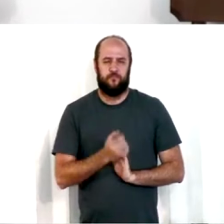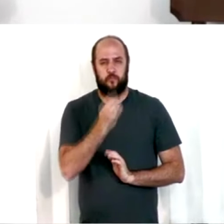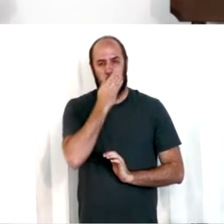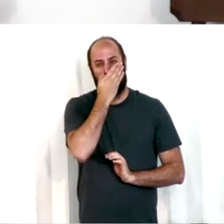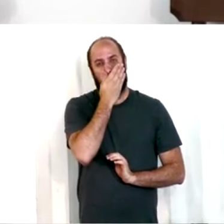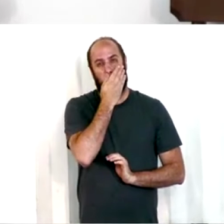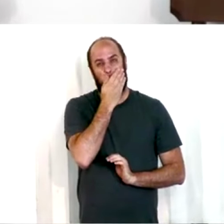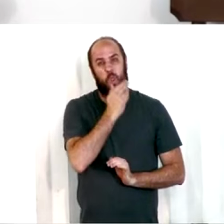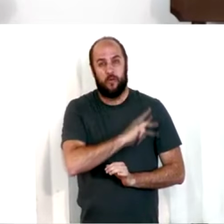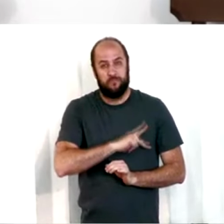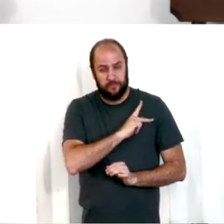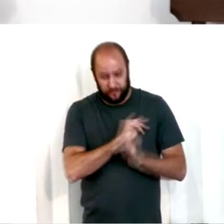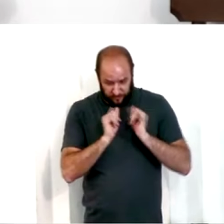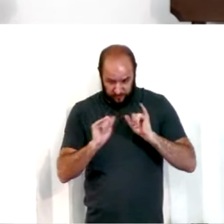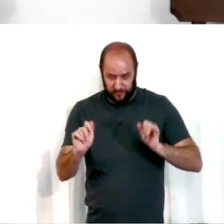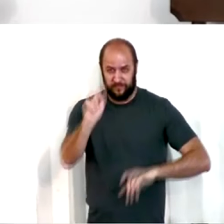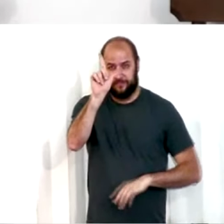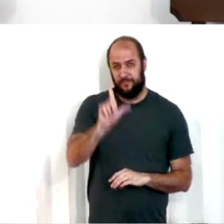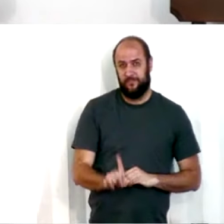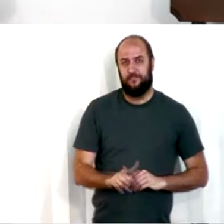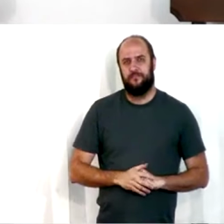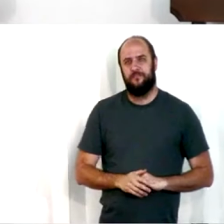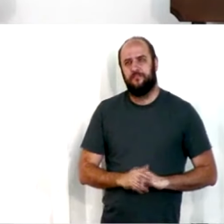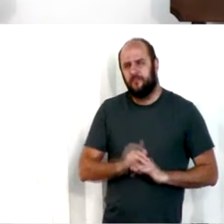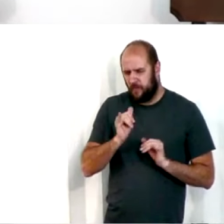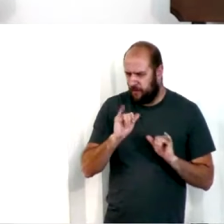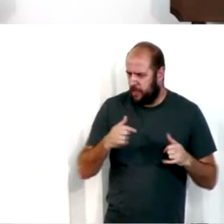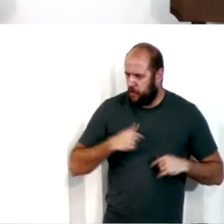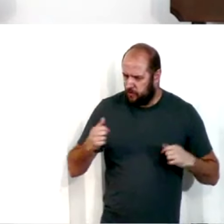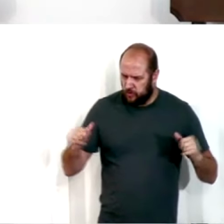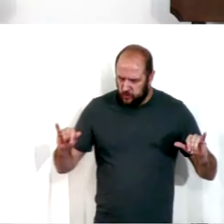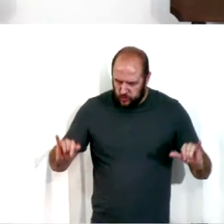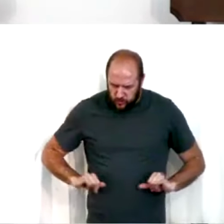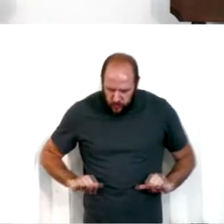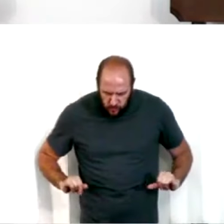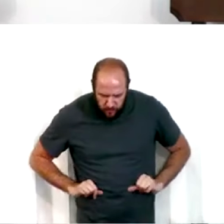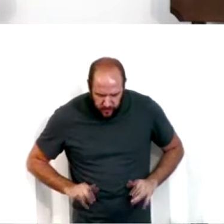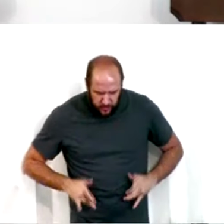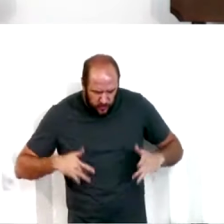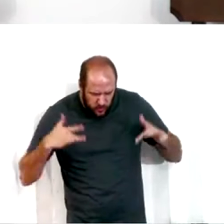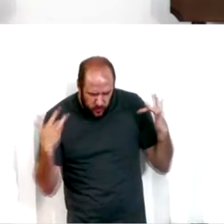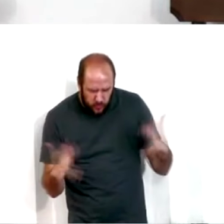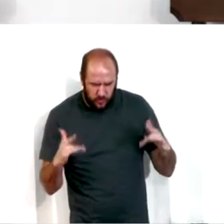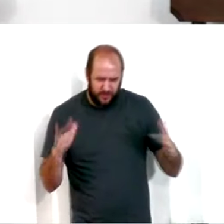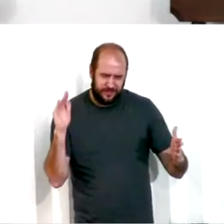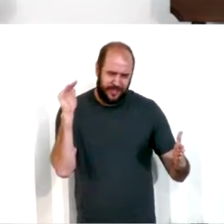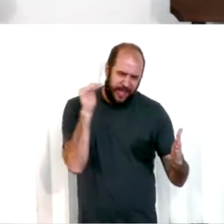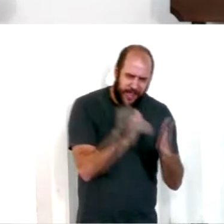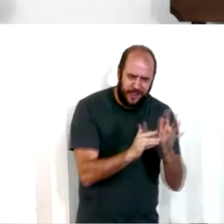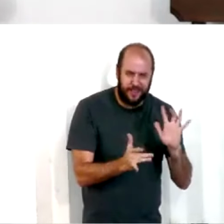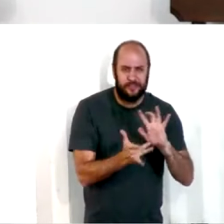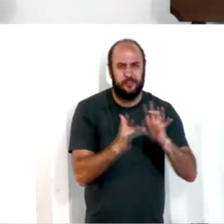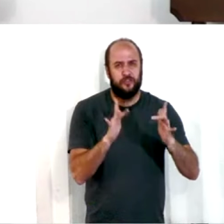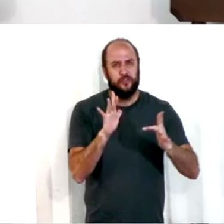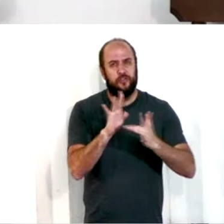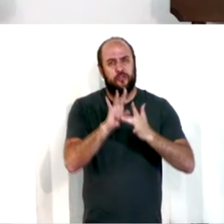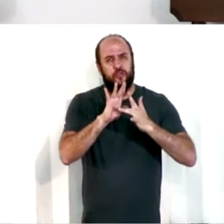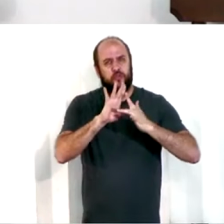sobre isso na carta aos Gálatas. Eu estou sofrendo dores de parto até que Cristo seja